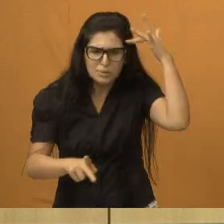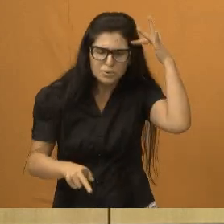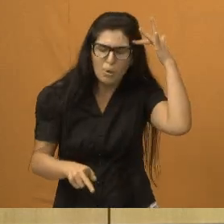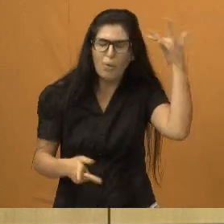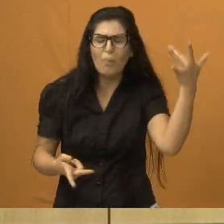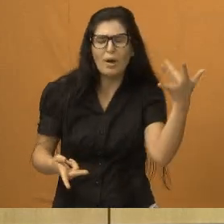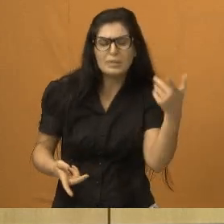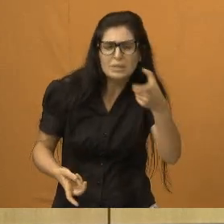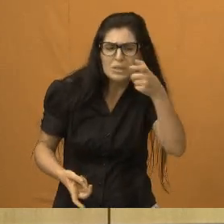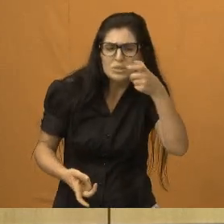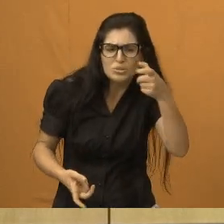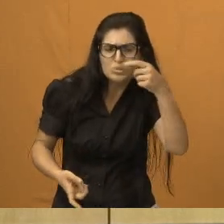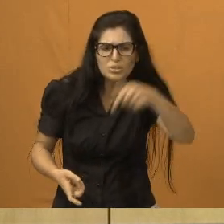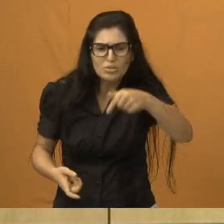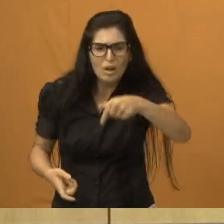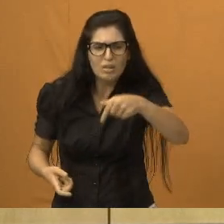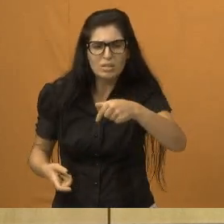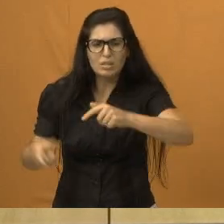pela TV Câmara.